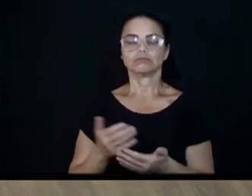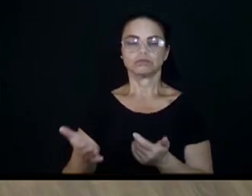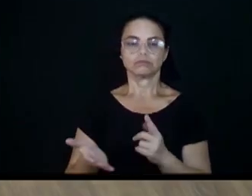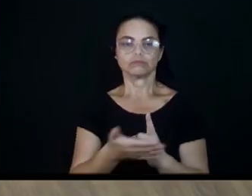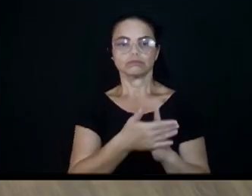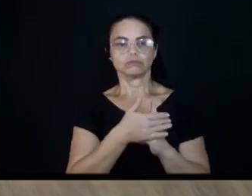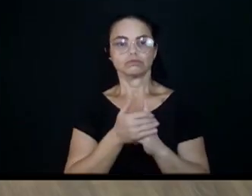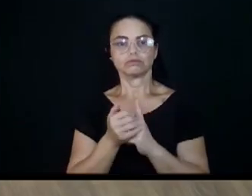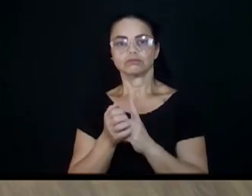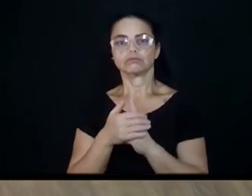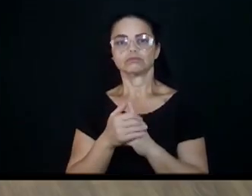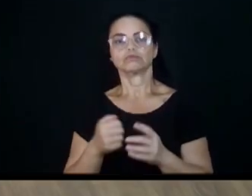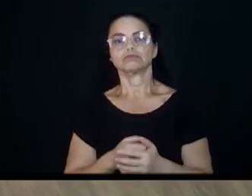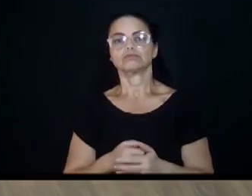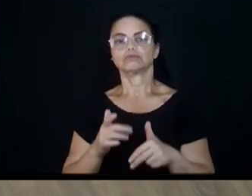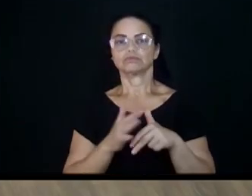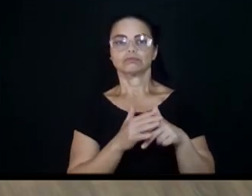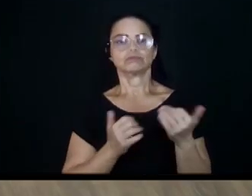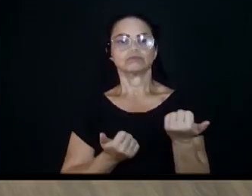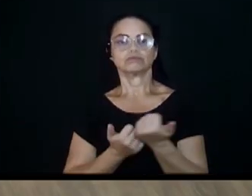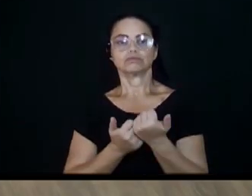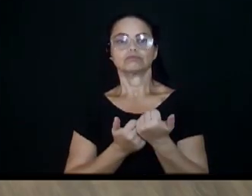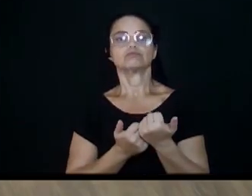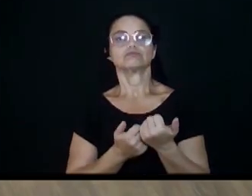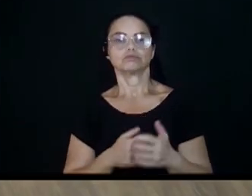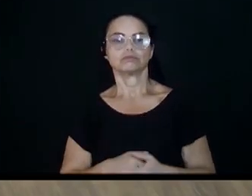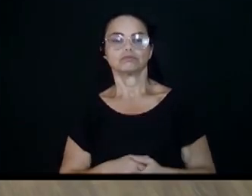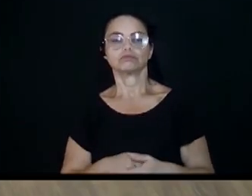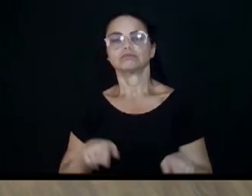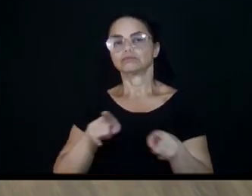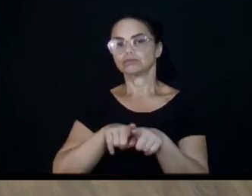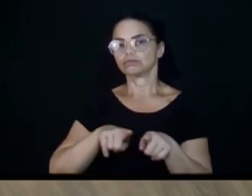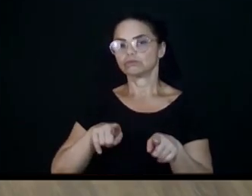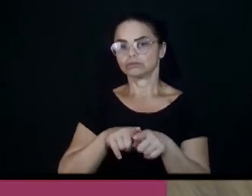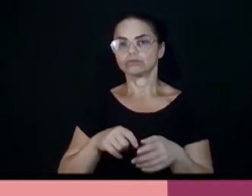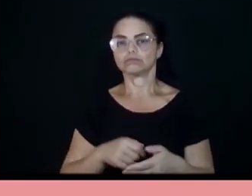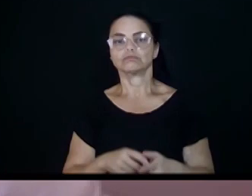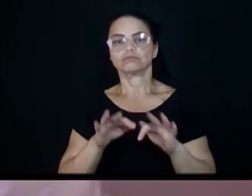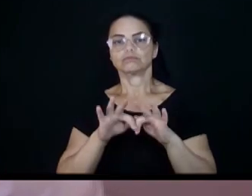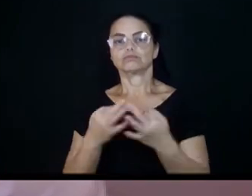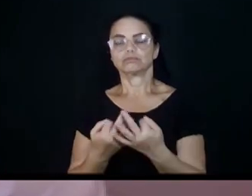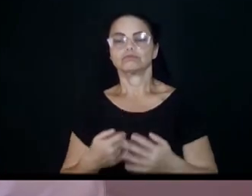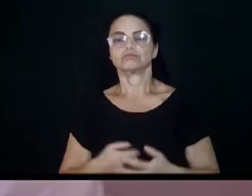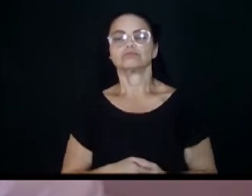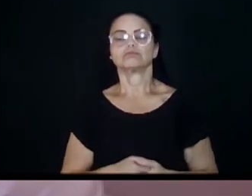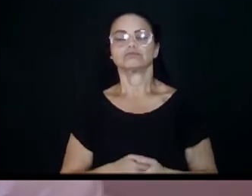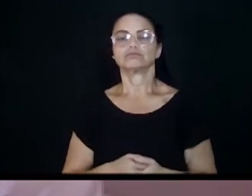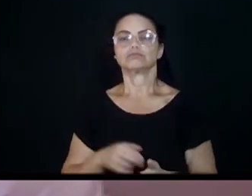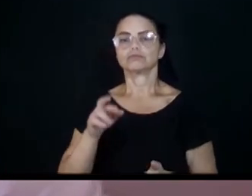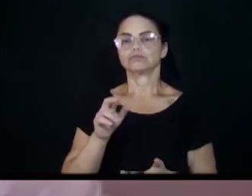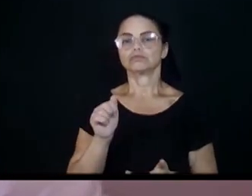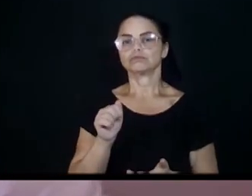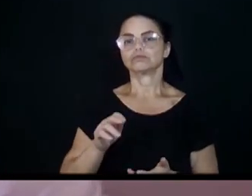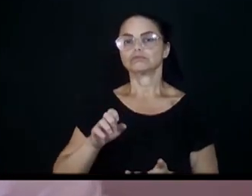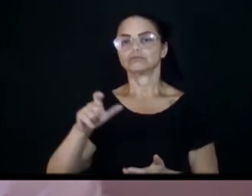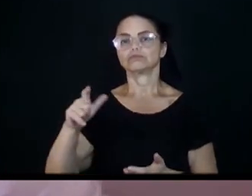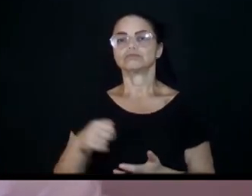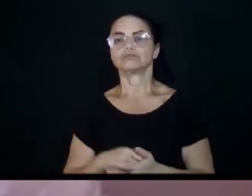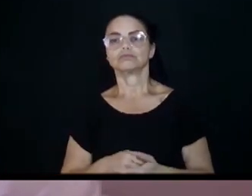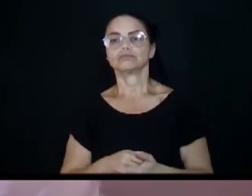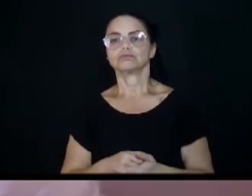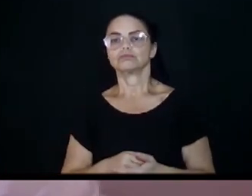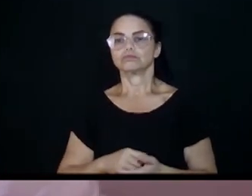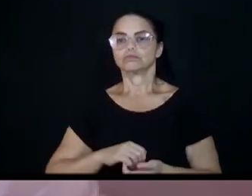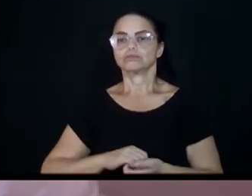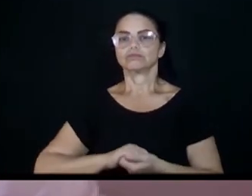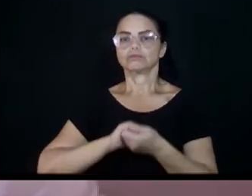né, dar apoio a esse paciente e também à família, né, doutor Rafael? Tá, eu cumprimento, antes de mais nada, vocês